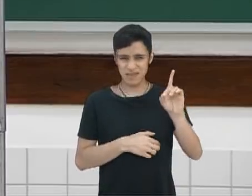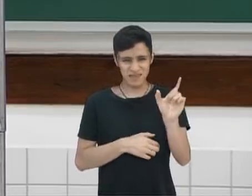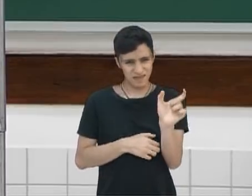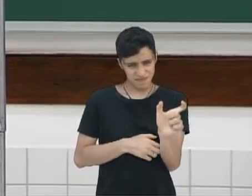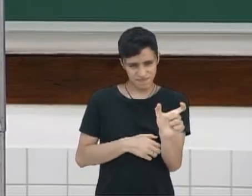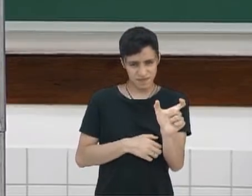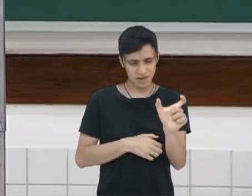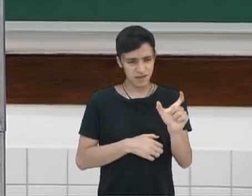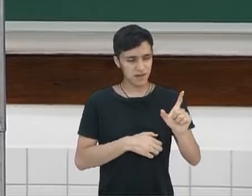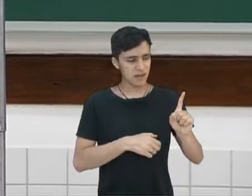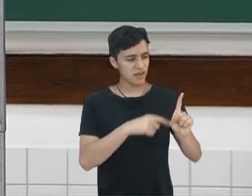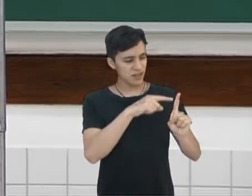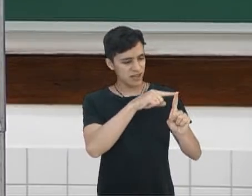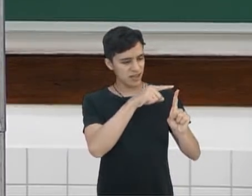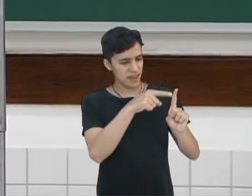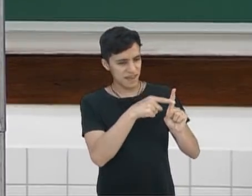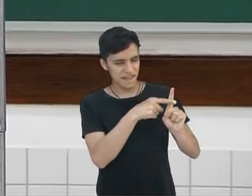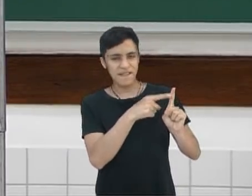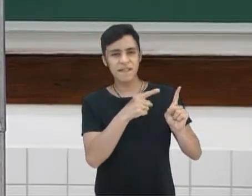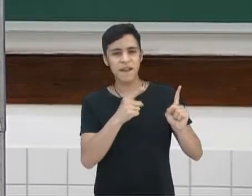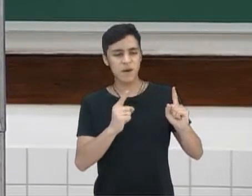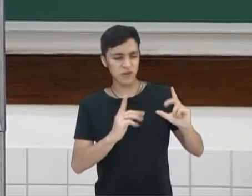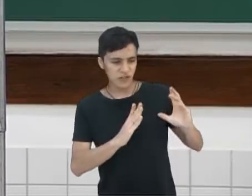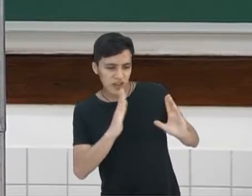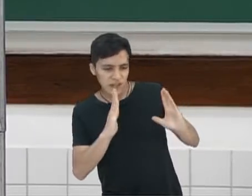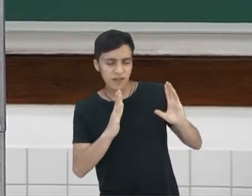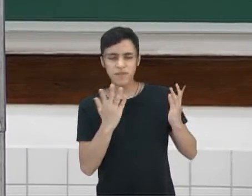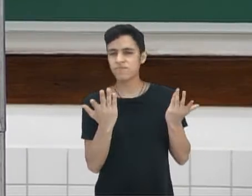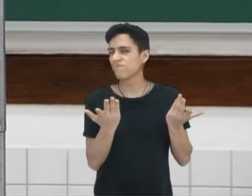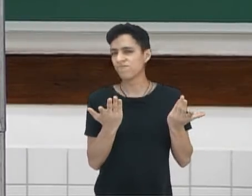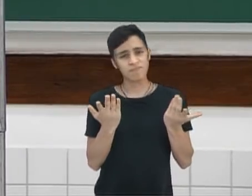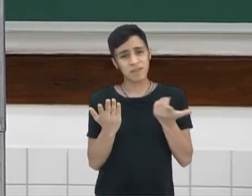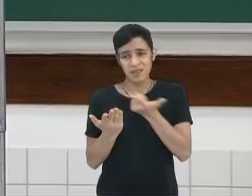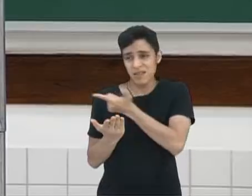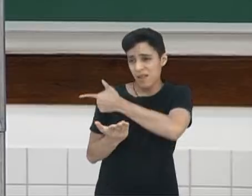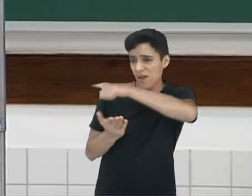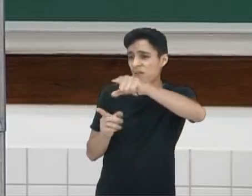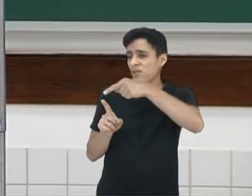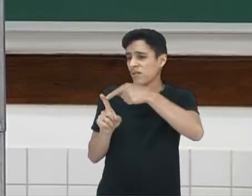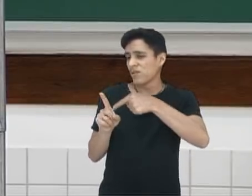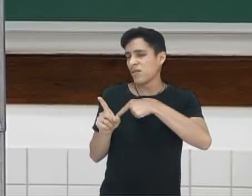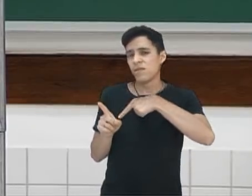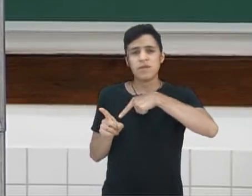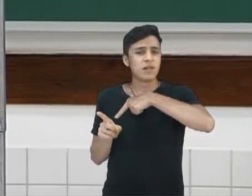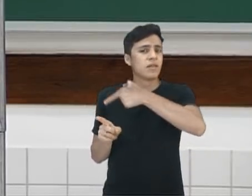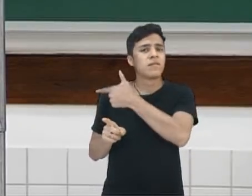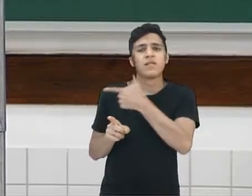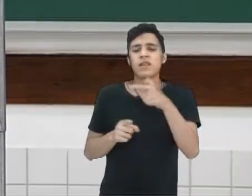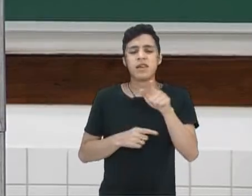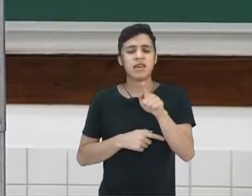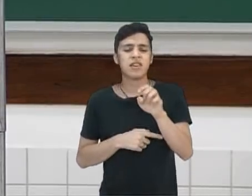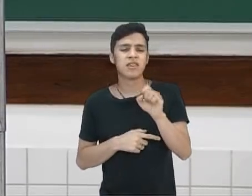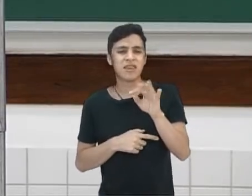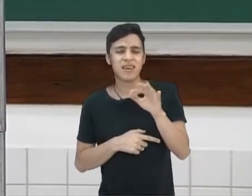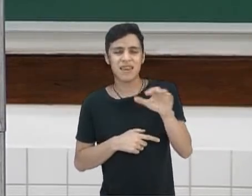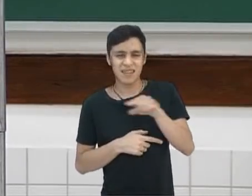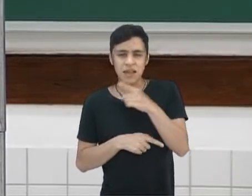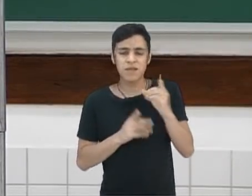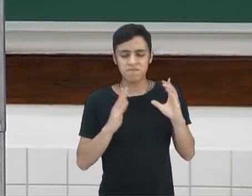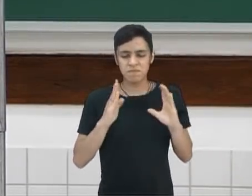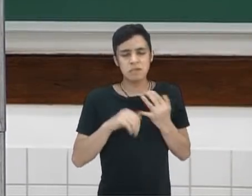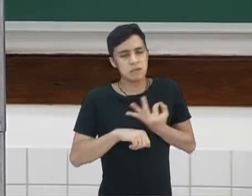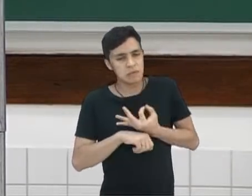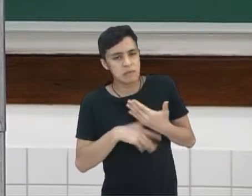espécies, têm gestação. Existem outras formas de reprodução sem envolver gestação. Não poderia